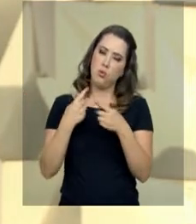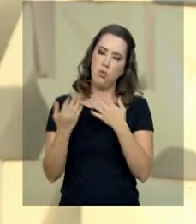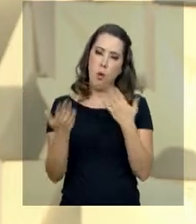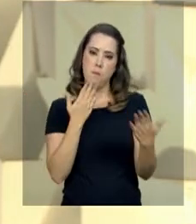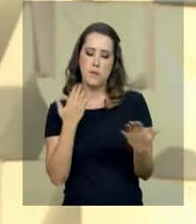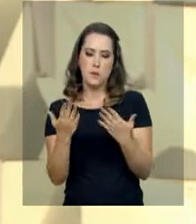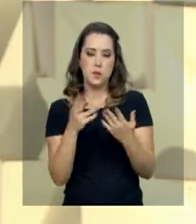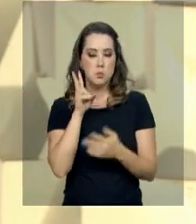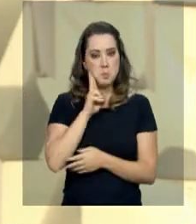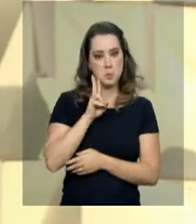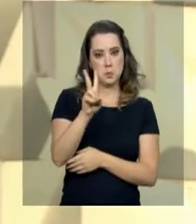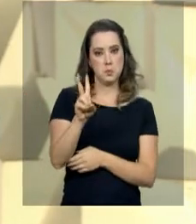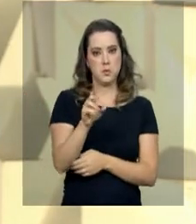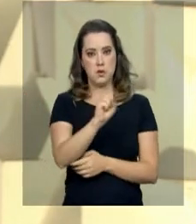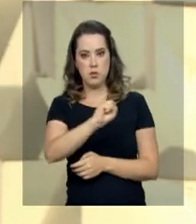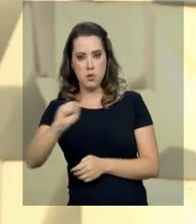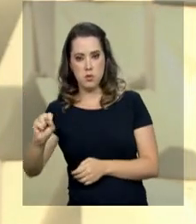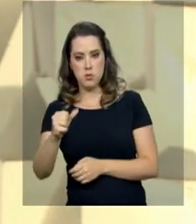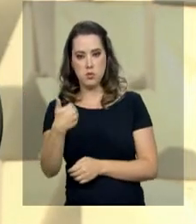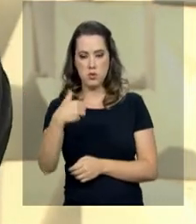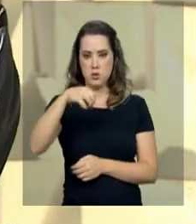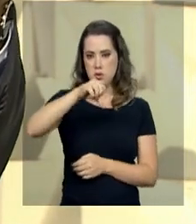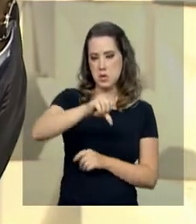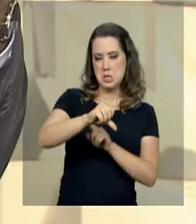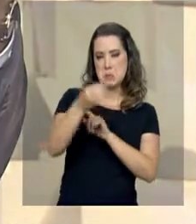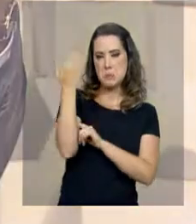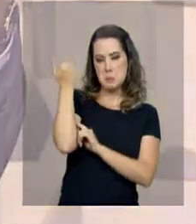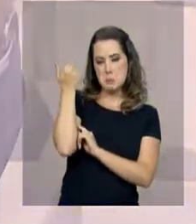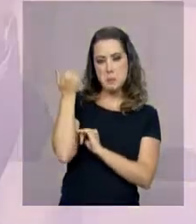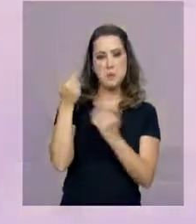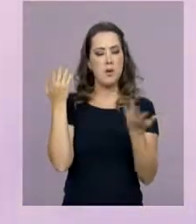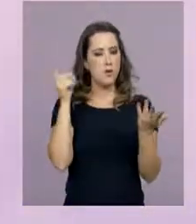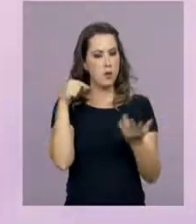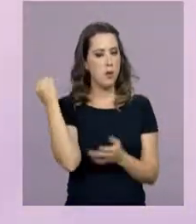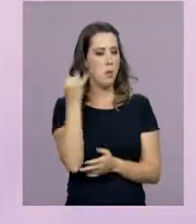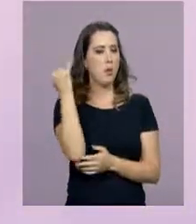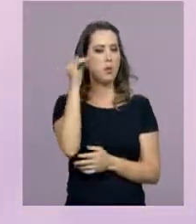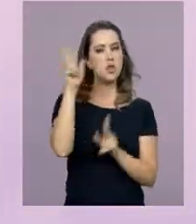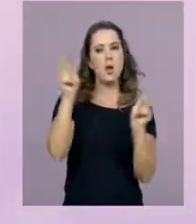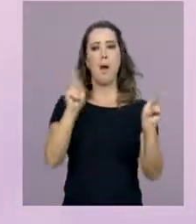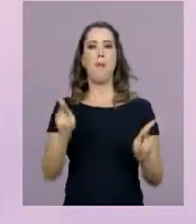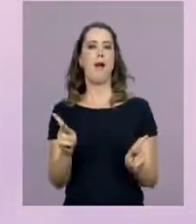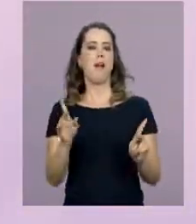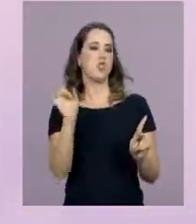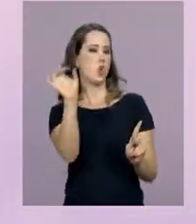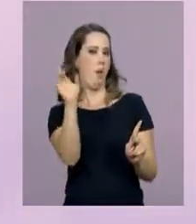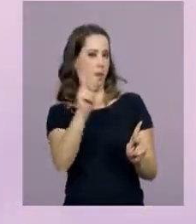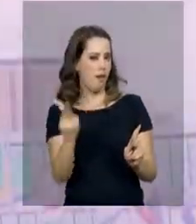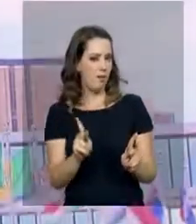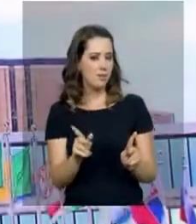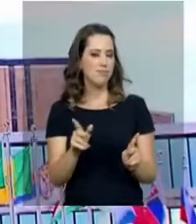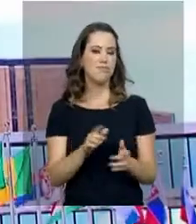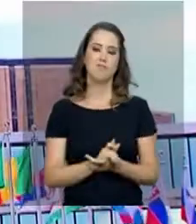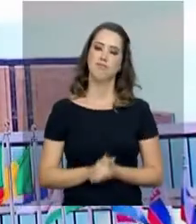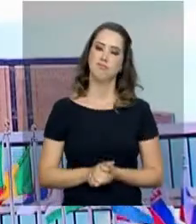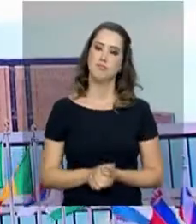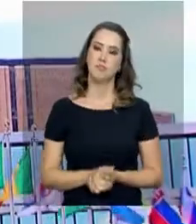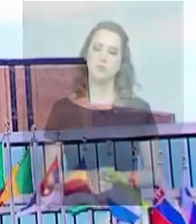um olhar do século XIX, por assim dizer, onde o que importa é a paz entre os chefes de Estado.